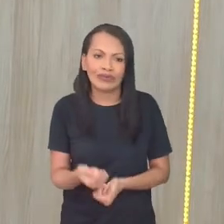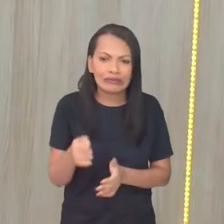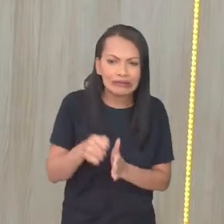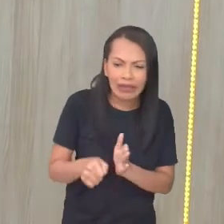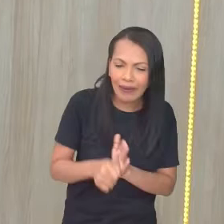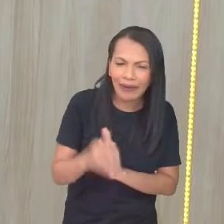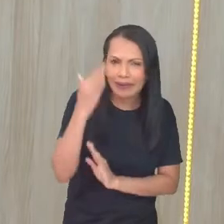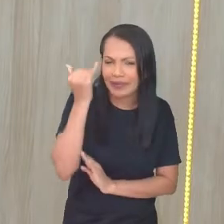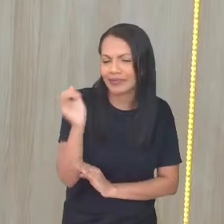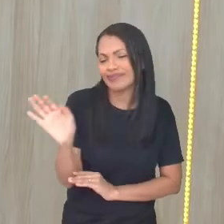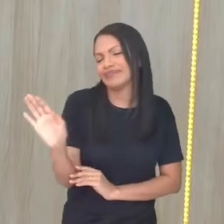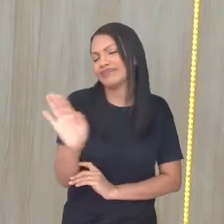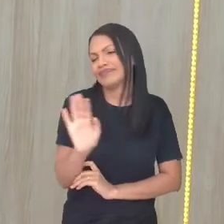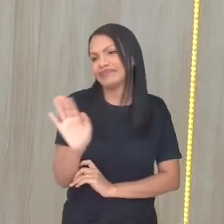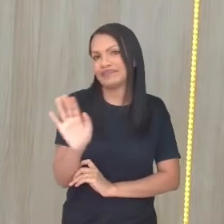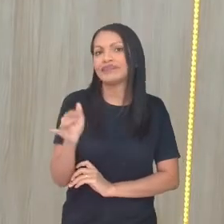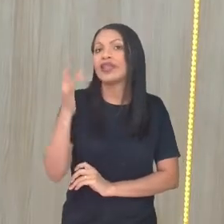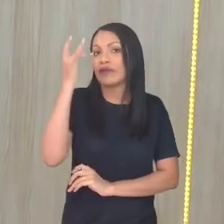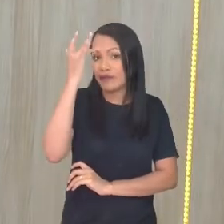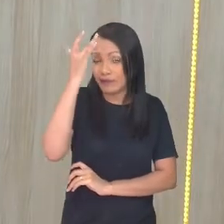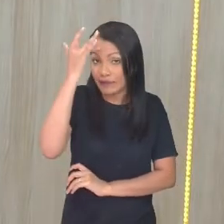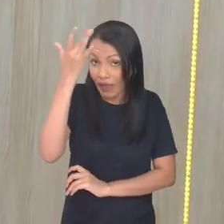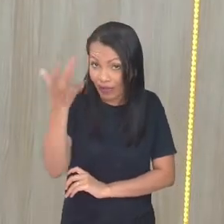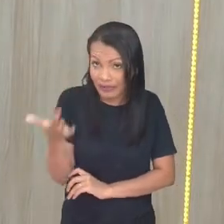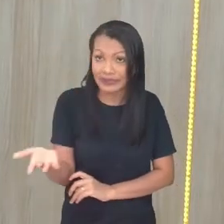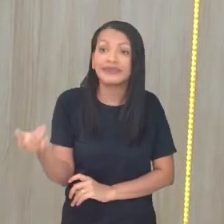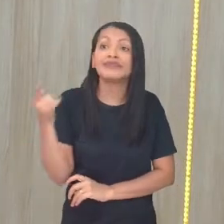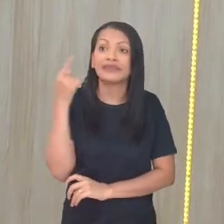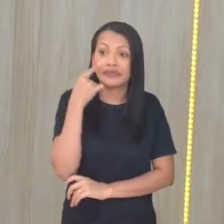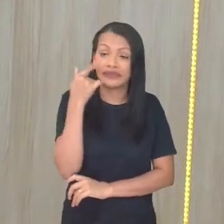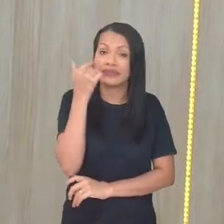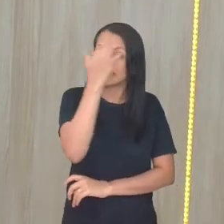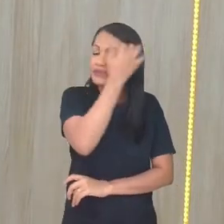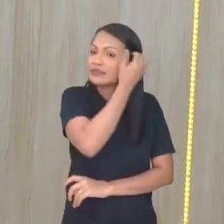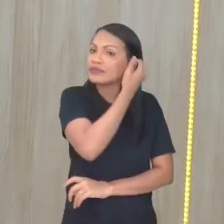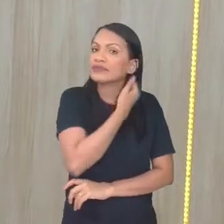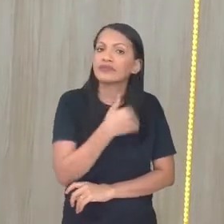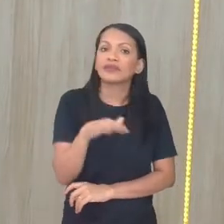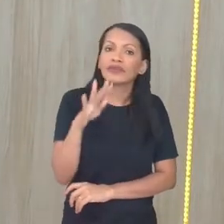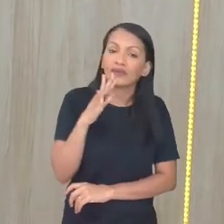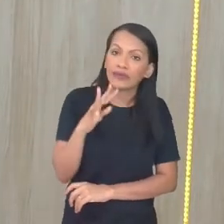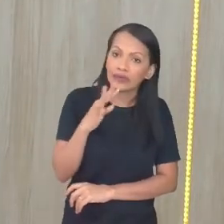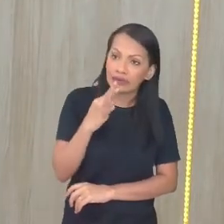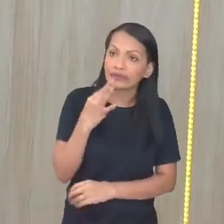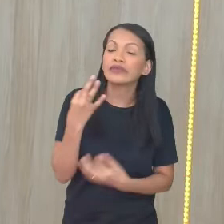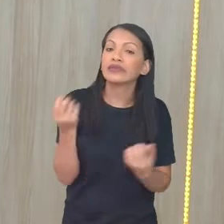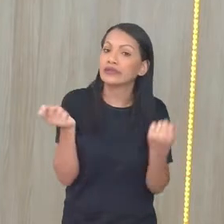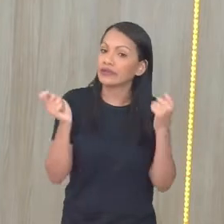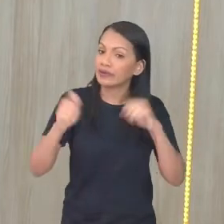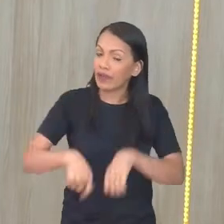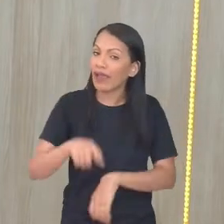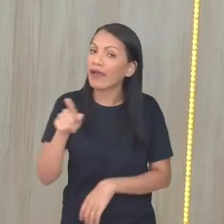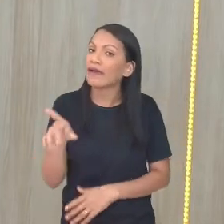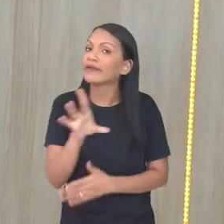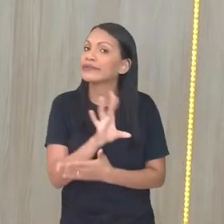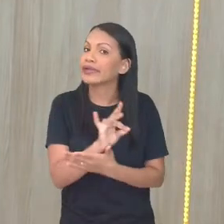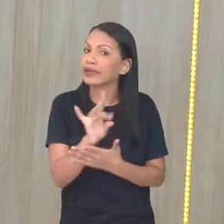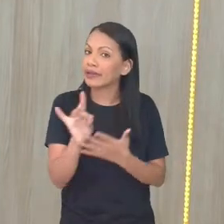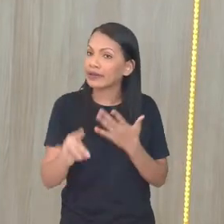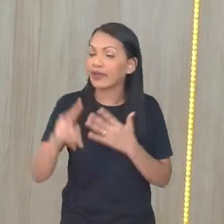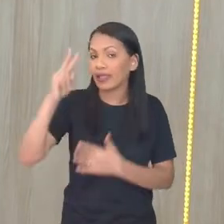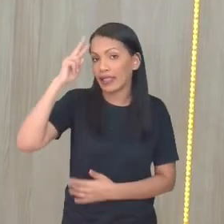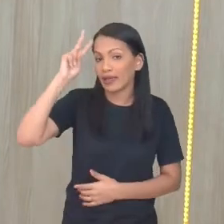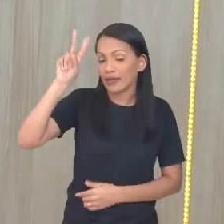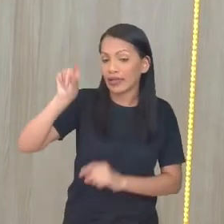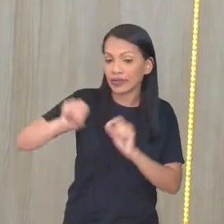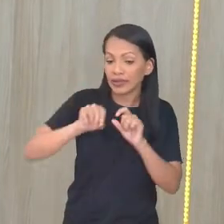mais fácil, né, para essa turma manipular aí a partir do conhecimento, né, que eles possuíam. Aí isso é um detalhe, né? Lembrar aí